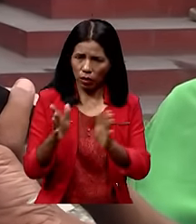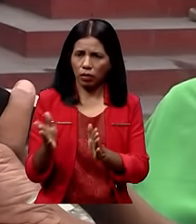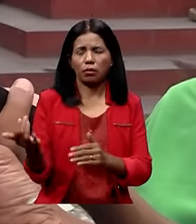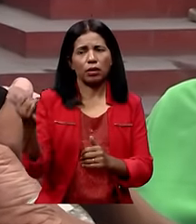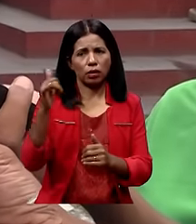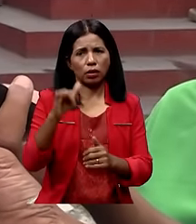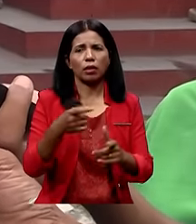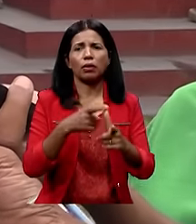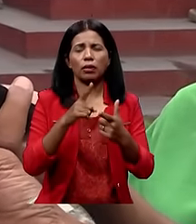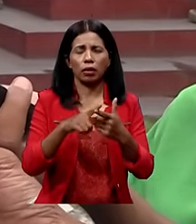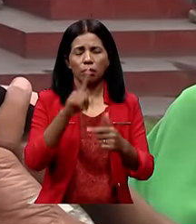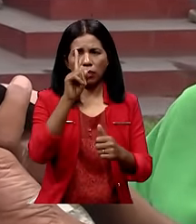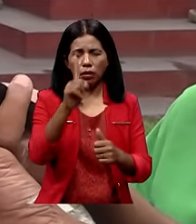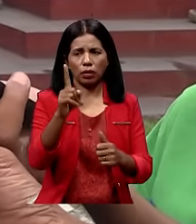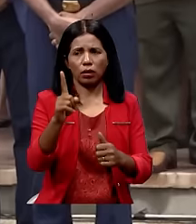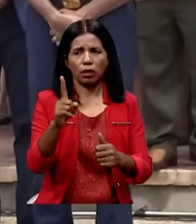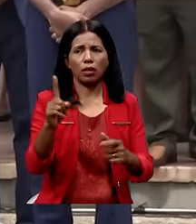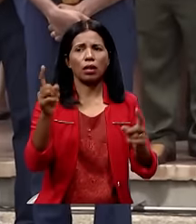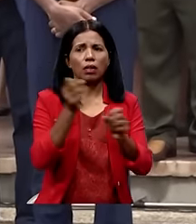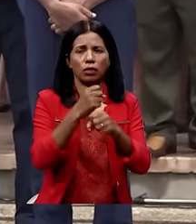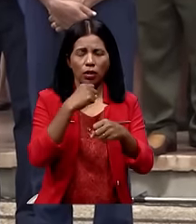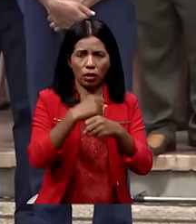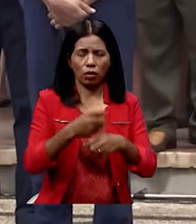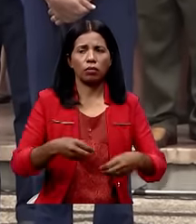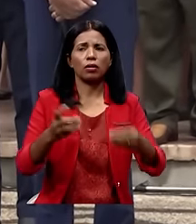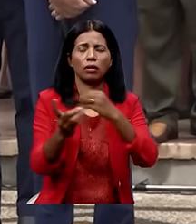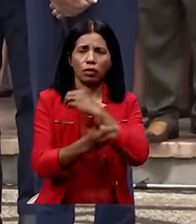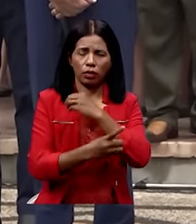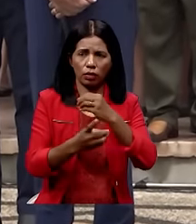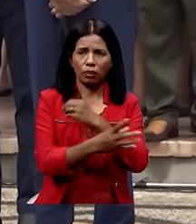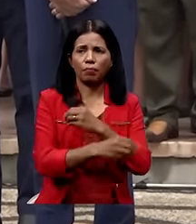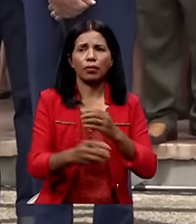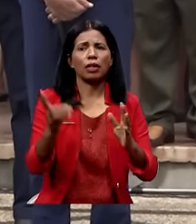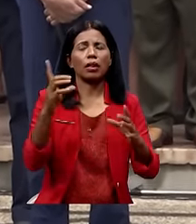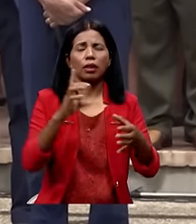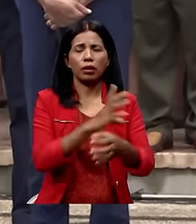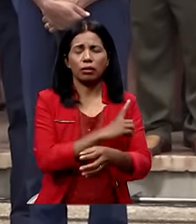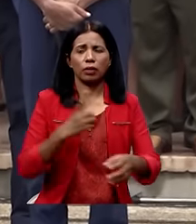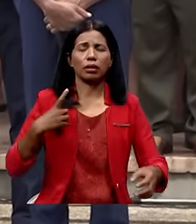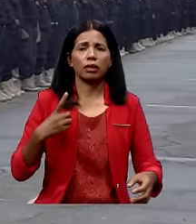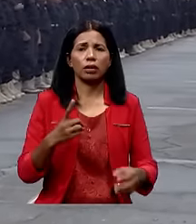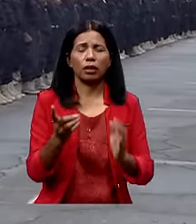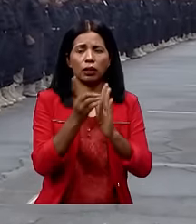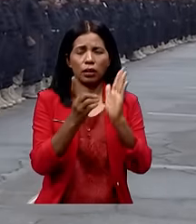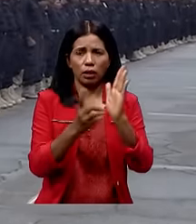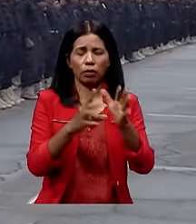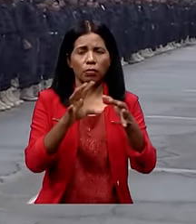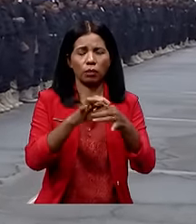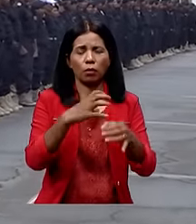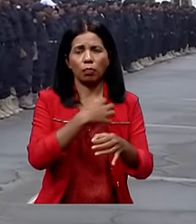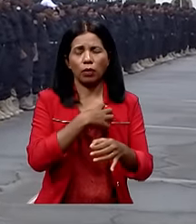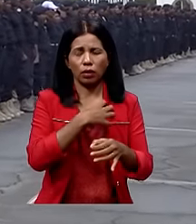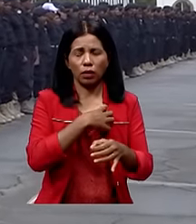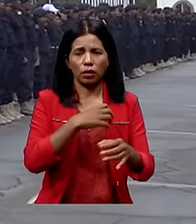to tempo ira am tenki to halo de mesa ba ser tuir dadus membro peniteli besikato stolo mak halo juramento la inclui